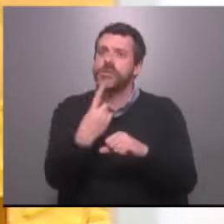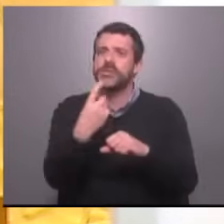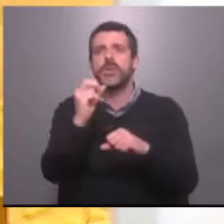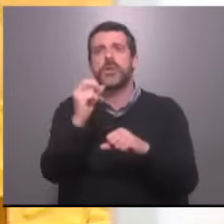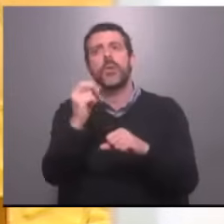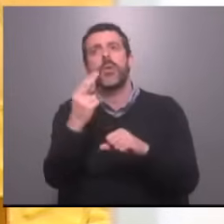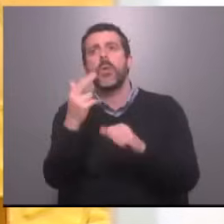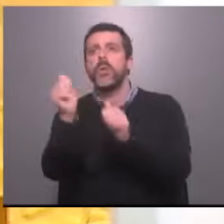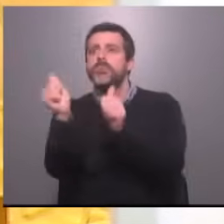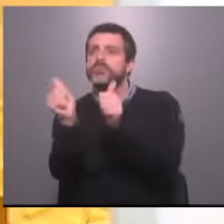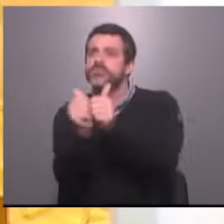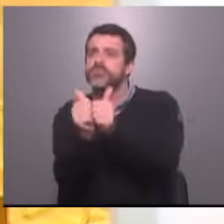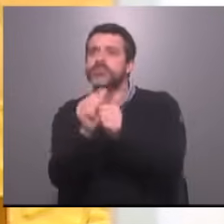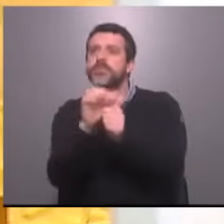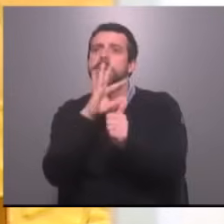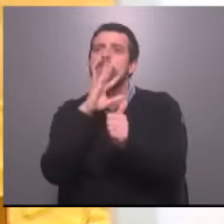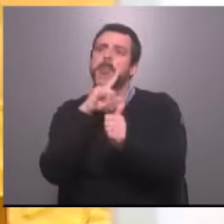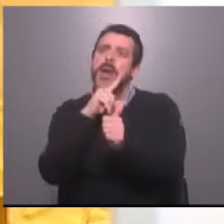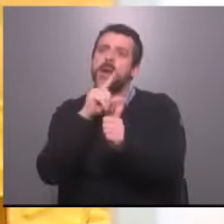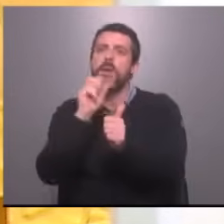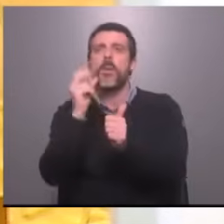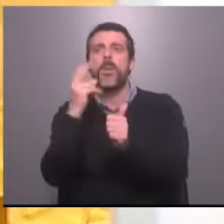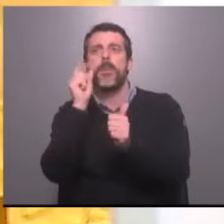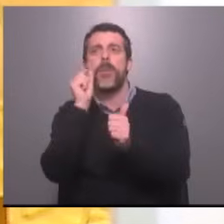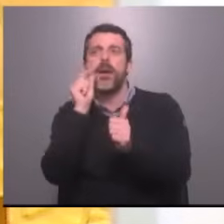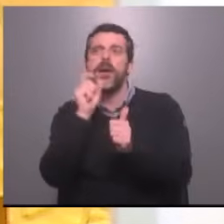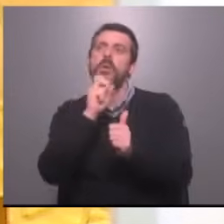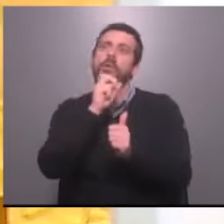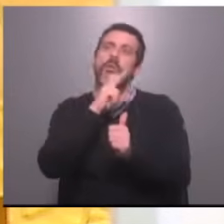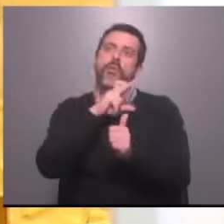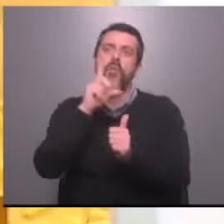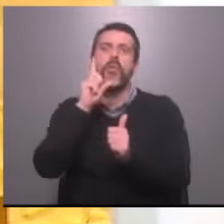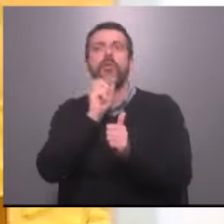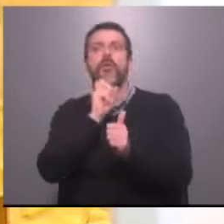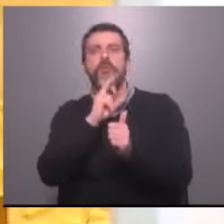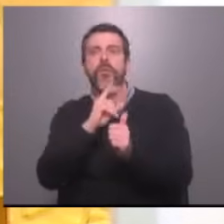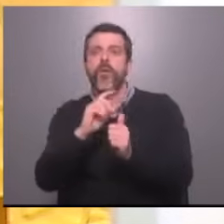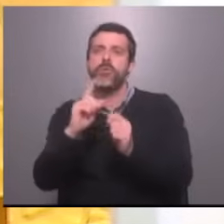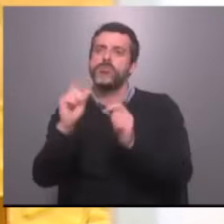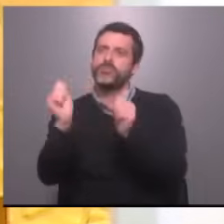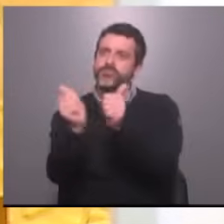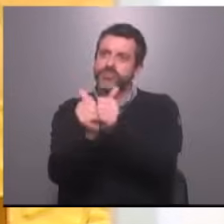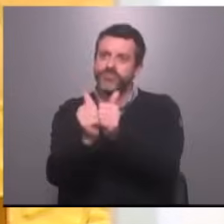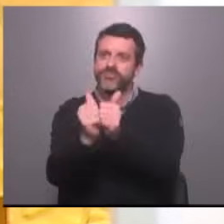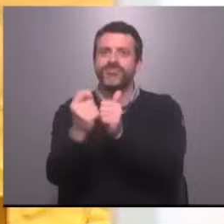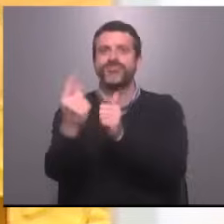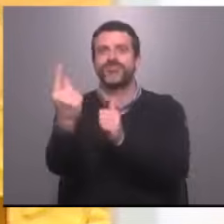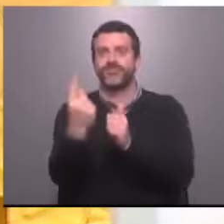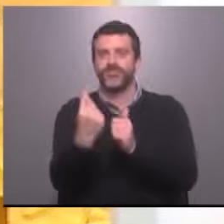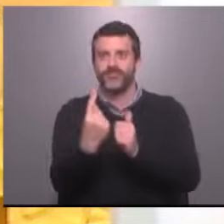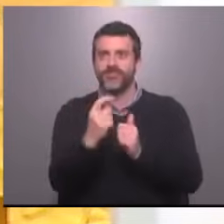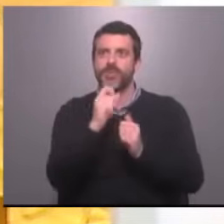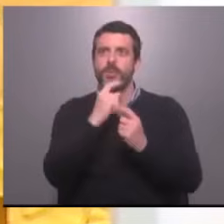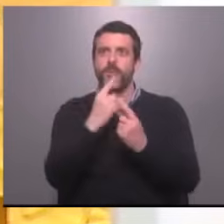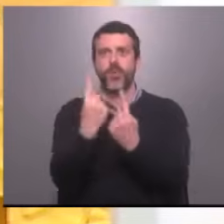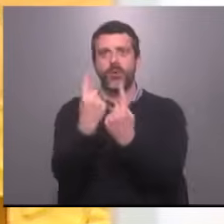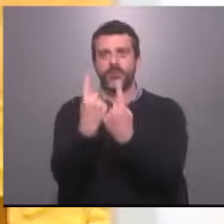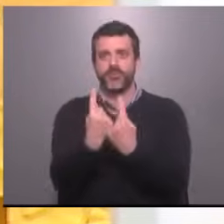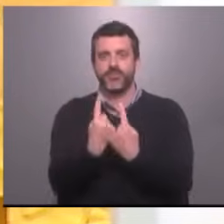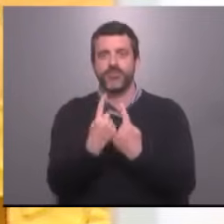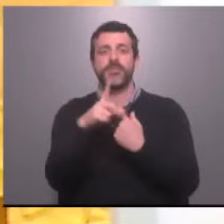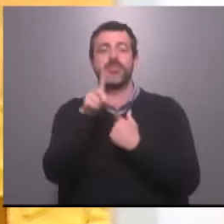que podem vir sozinhas ou então acompanhadas dos seus pais ou avós.